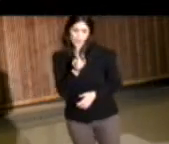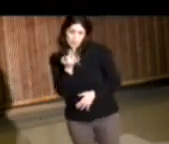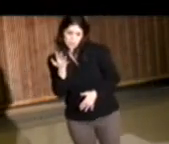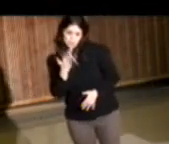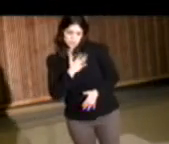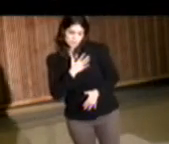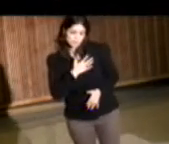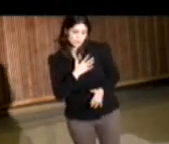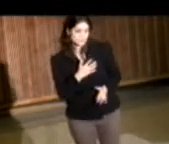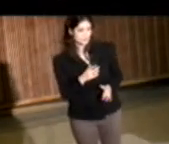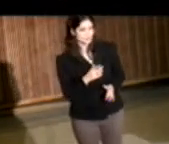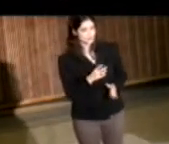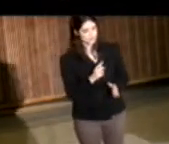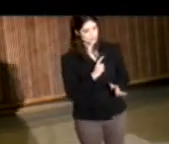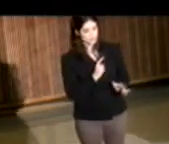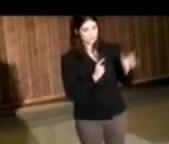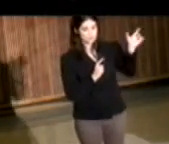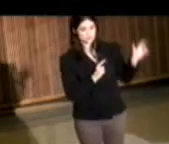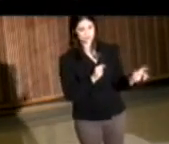os seus estudos.